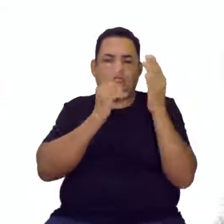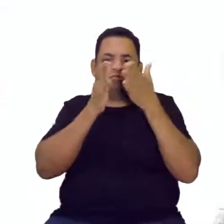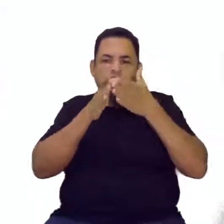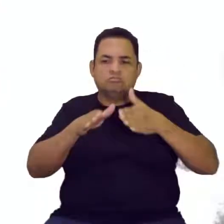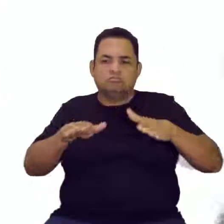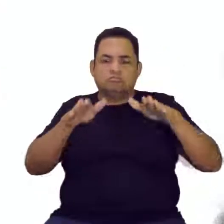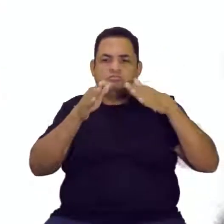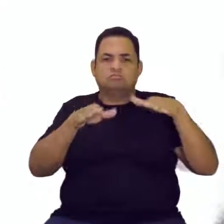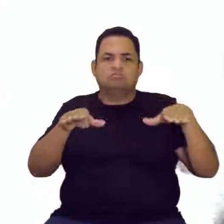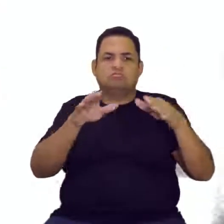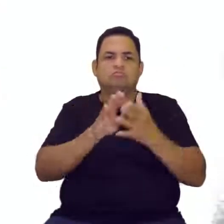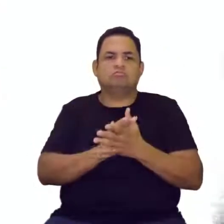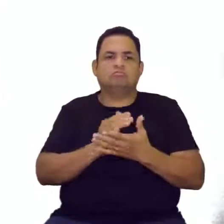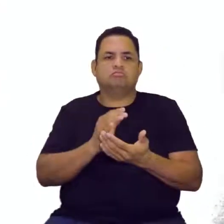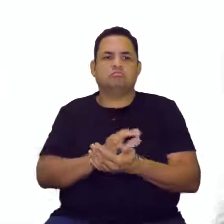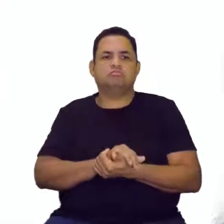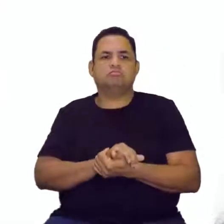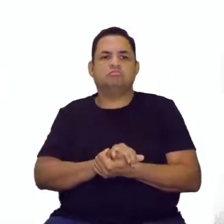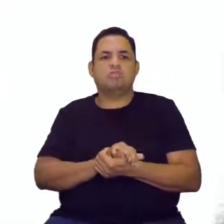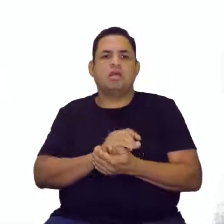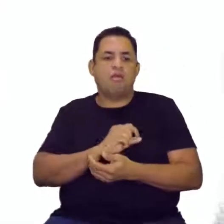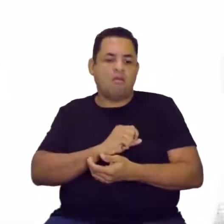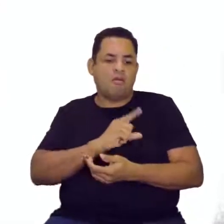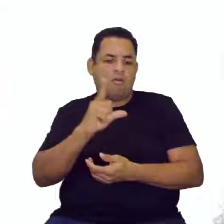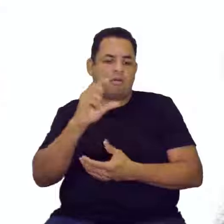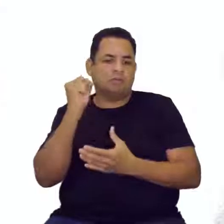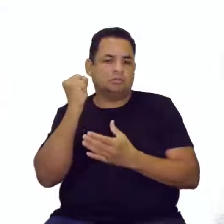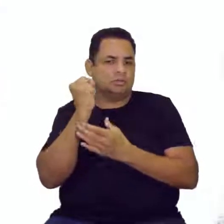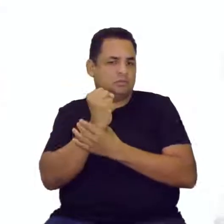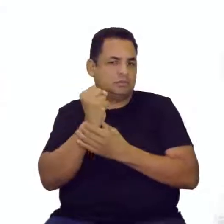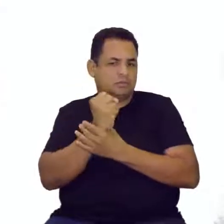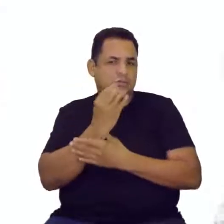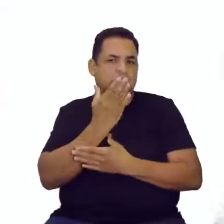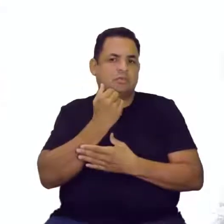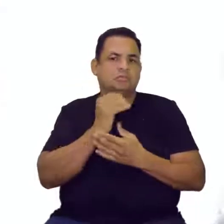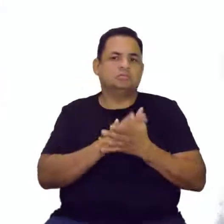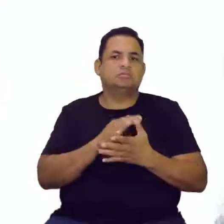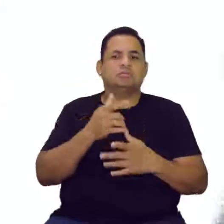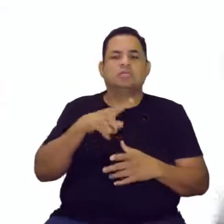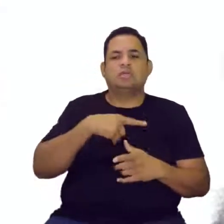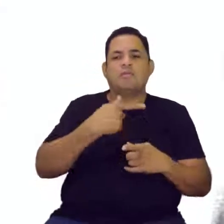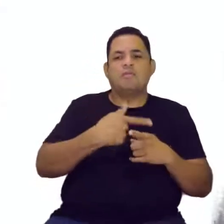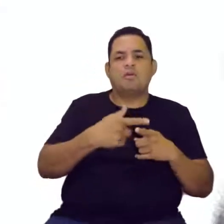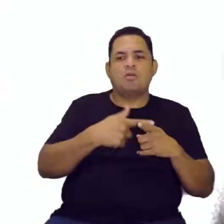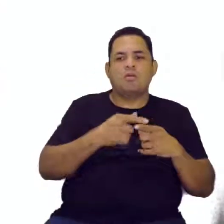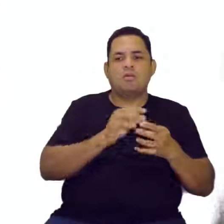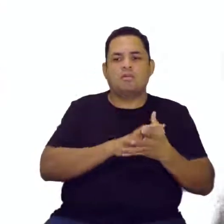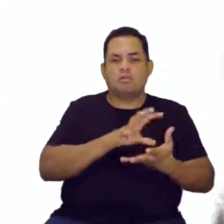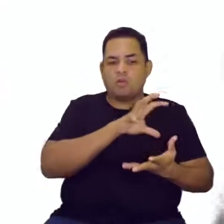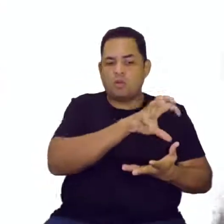agravamento da segurança alimentar, prejudicando as colheitas e a pesca,